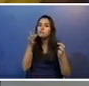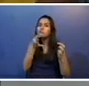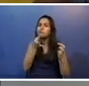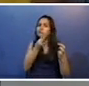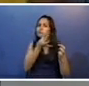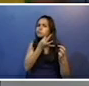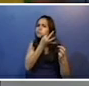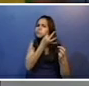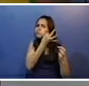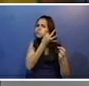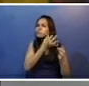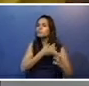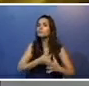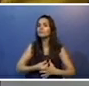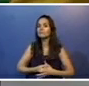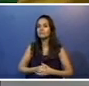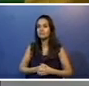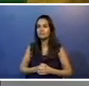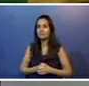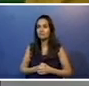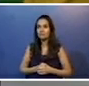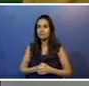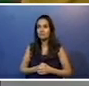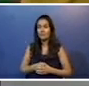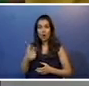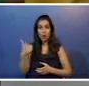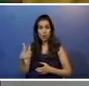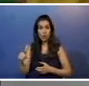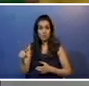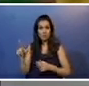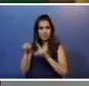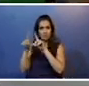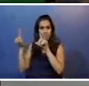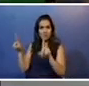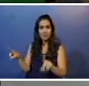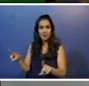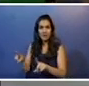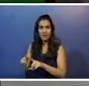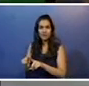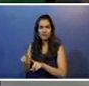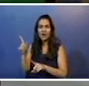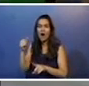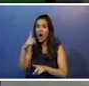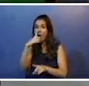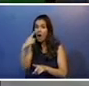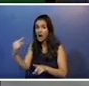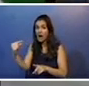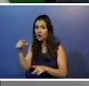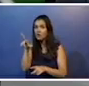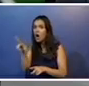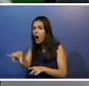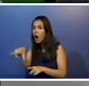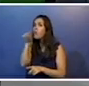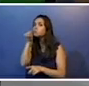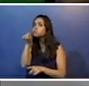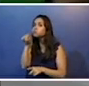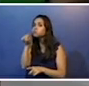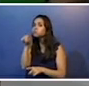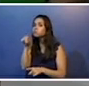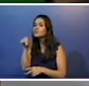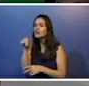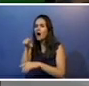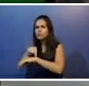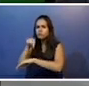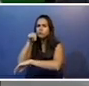muitos carrapatos. Aqui nesta outra imagem, a garça boieira se alimenta